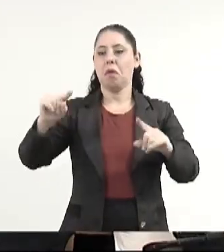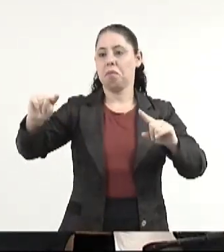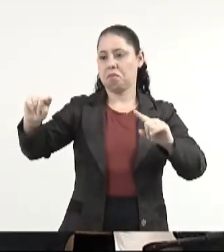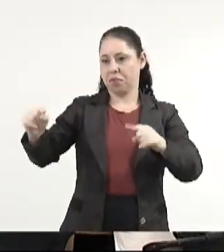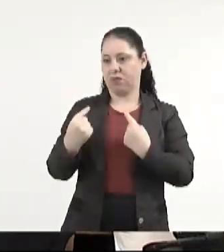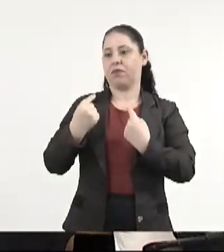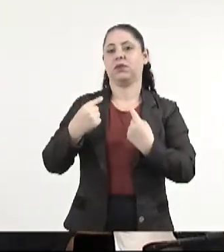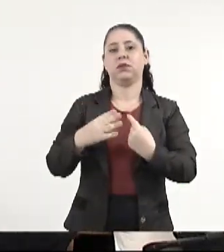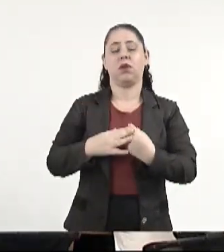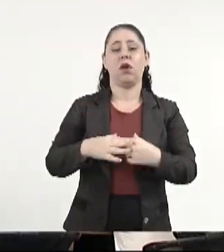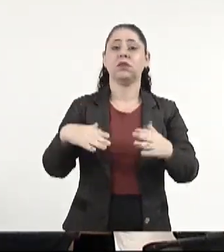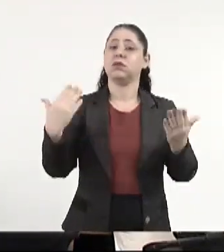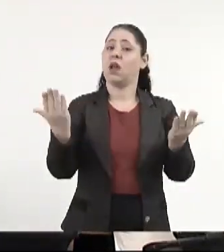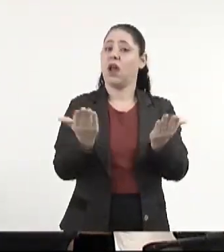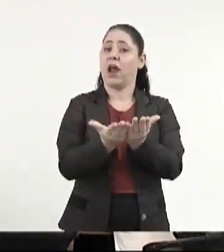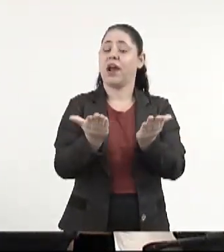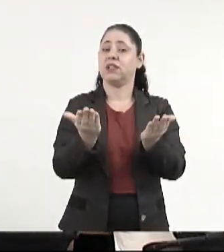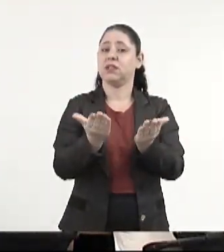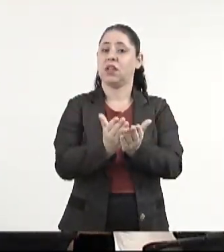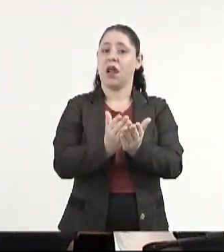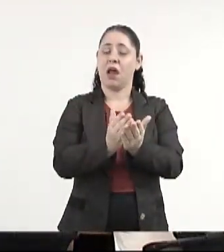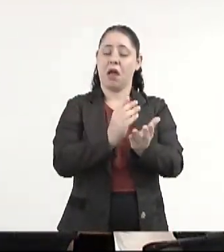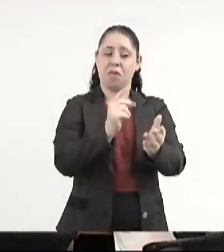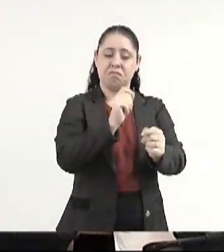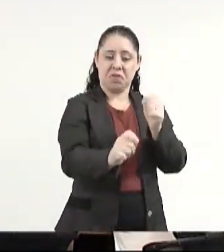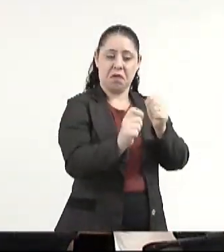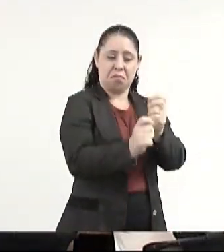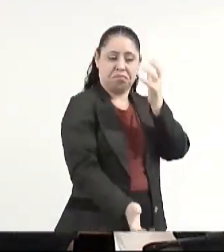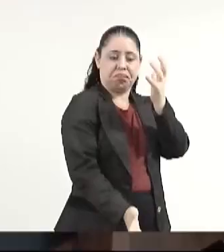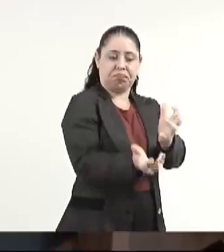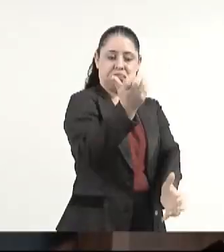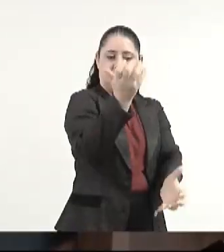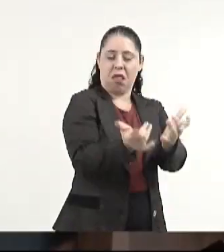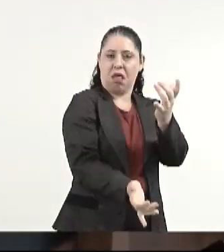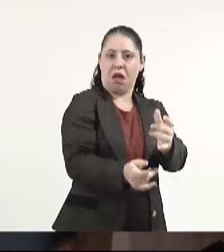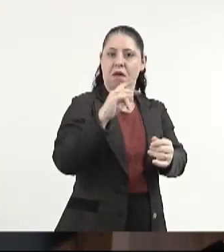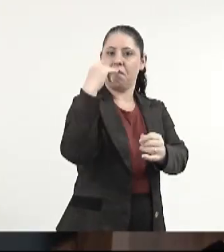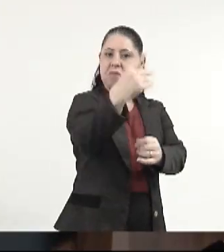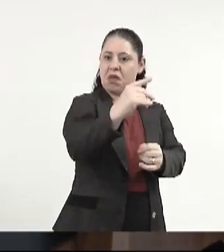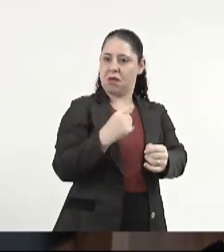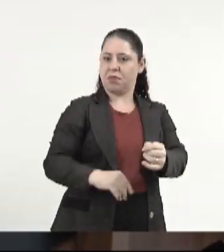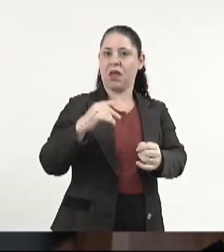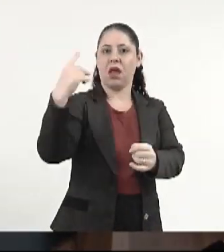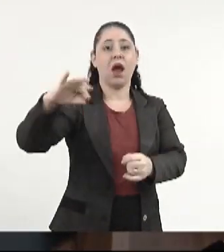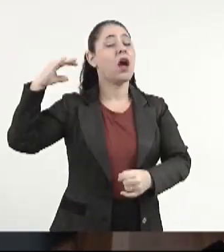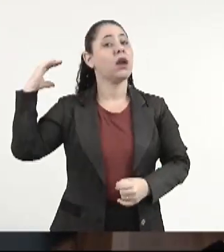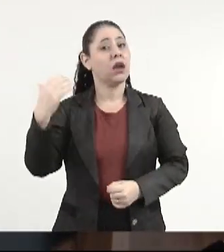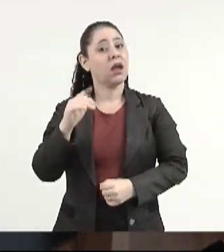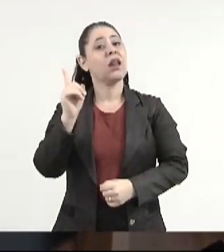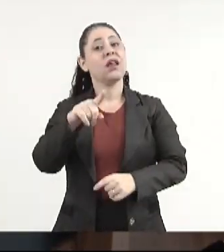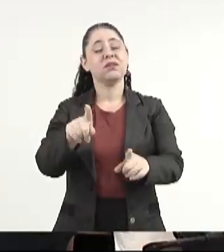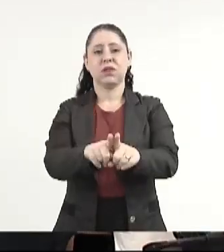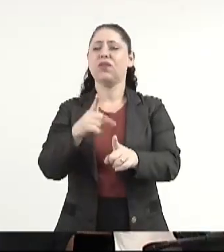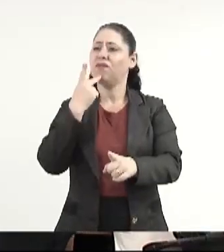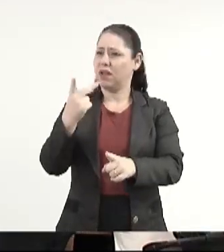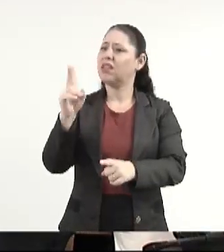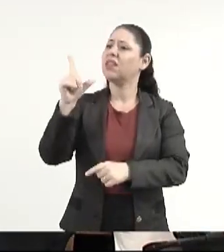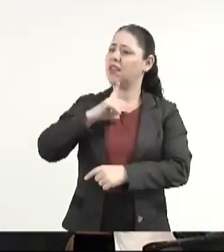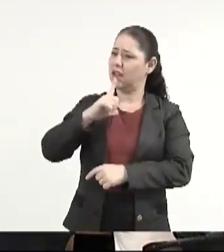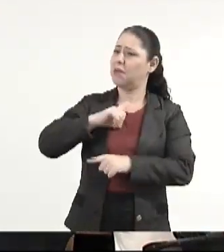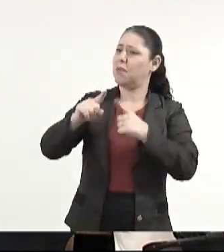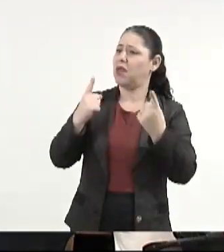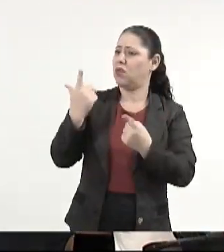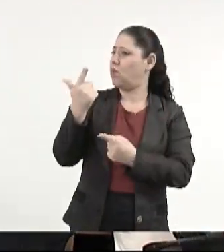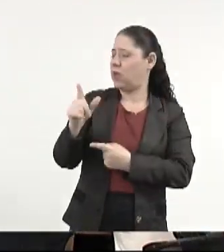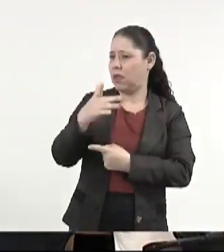que provoquei. E tem evangélico pondo fogo na casa de reza dos índios. Tem em todos os lugares. Tem. Isso em é um todos os crime. lugares. Tem. Isso é um crime. Eu não estou falando que não tem. Então é